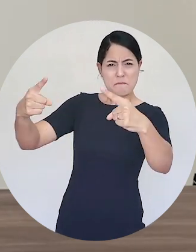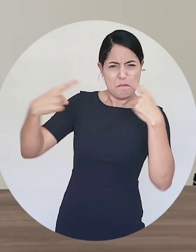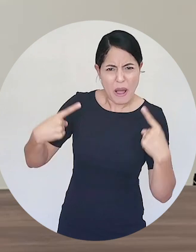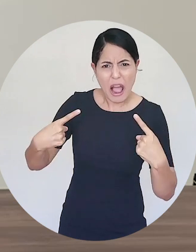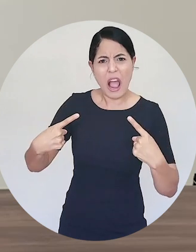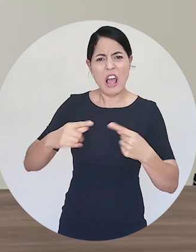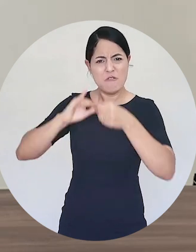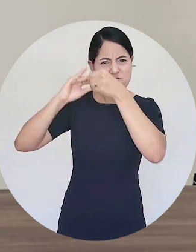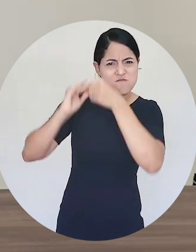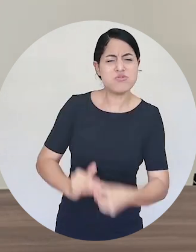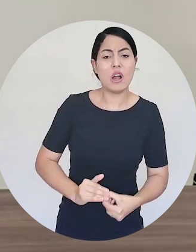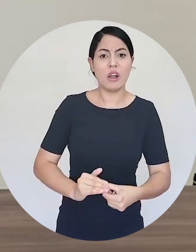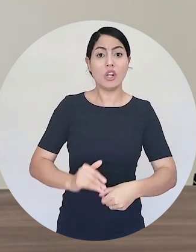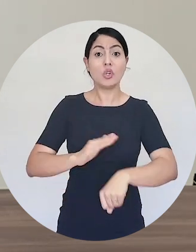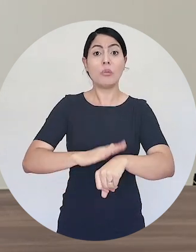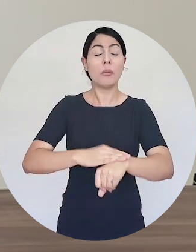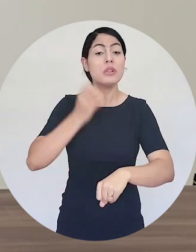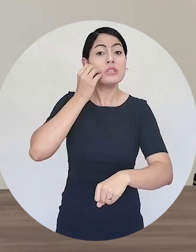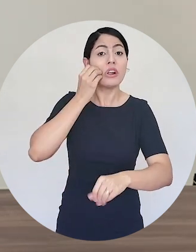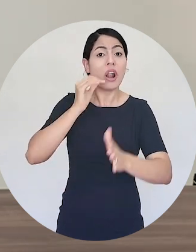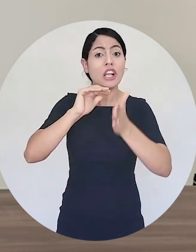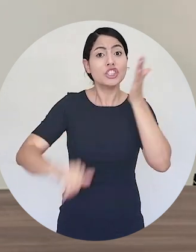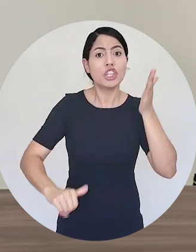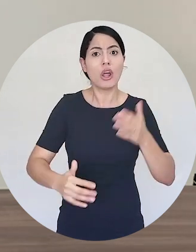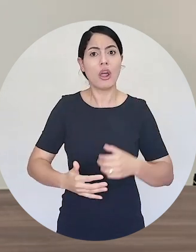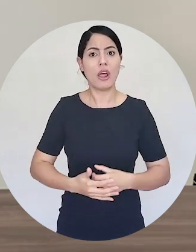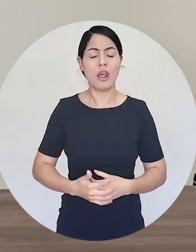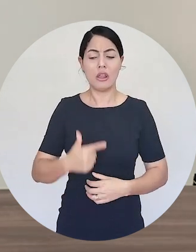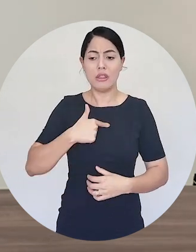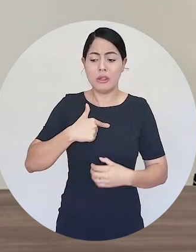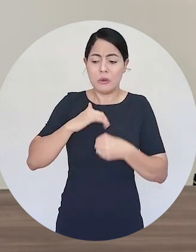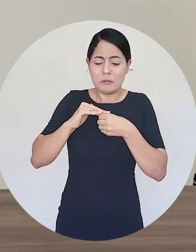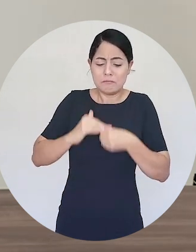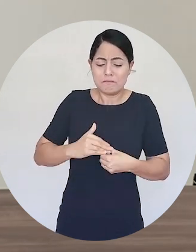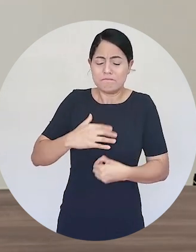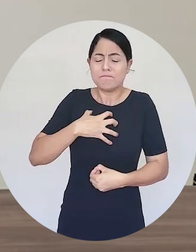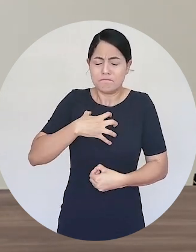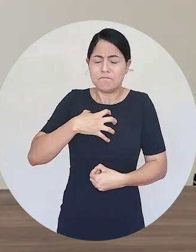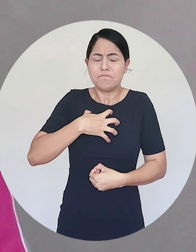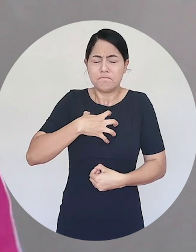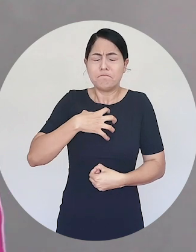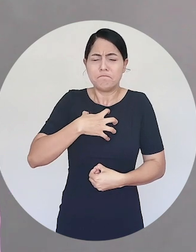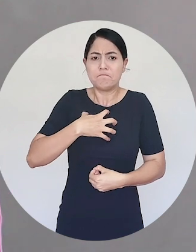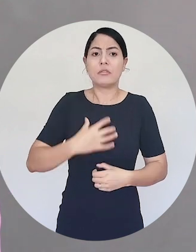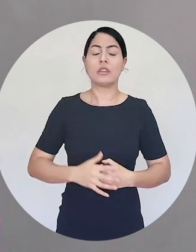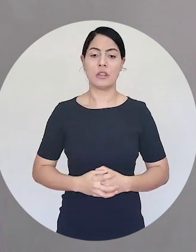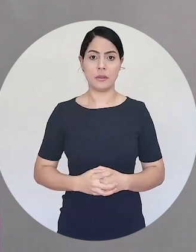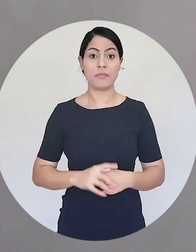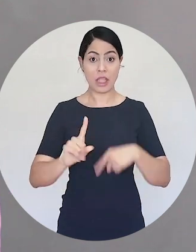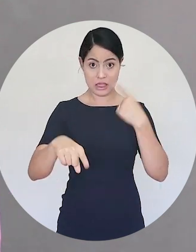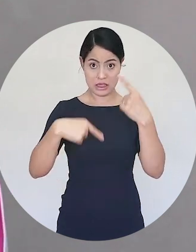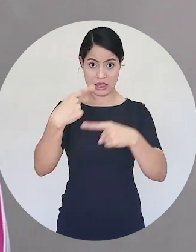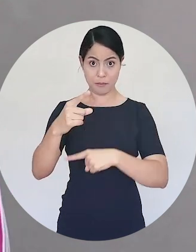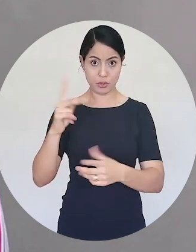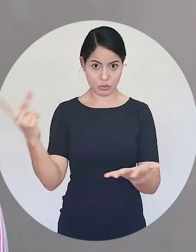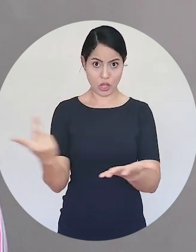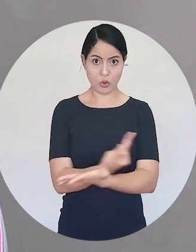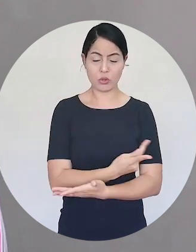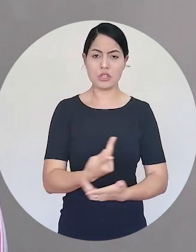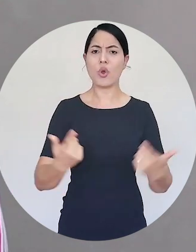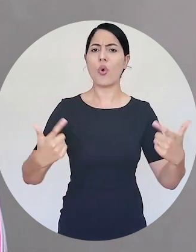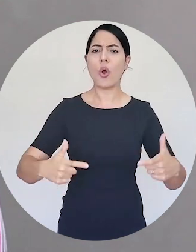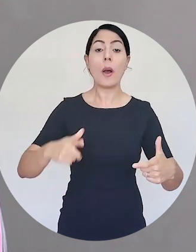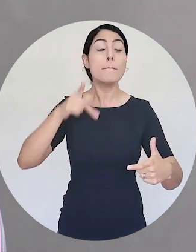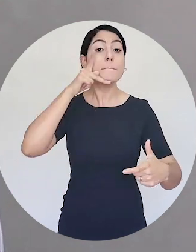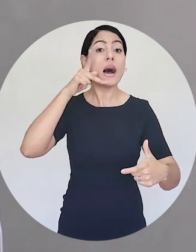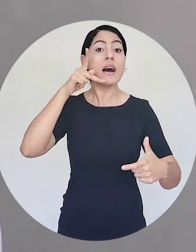me violentaram, tentavam tomar meu celular a todo momento. Me senti acuado. Após toda a situação, o Conselho Pleno